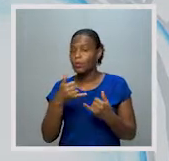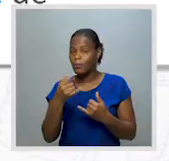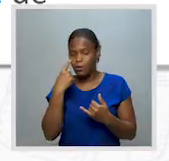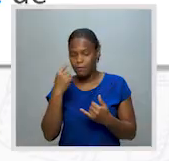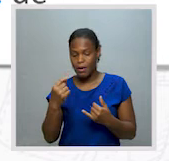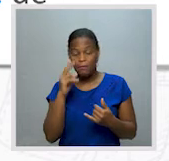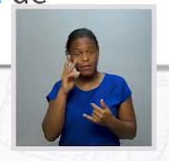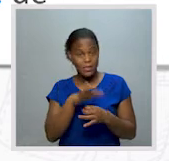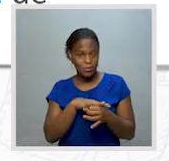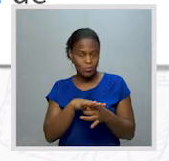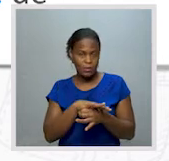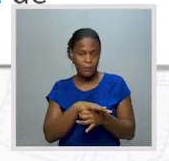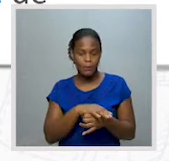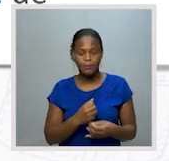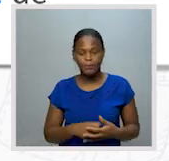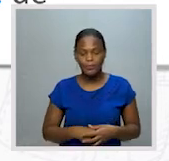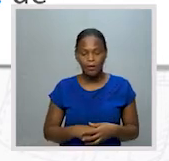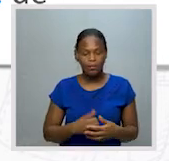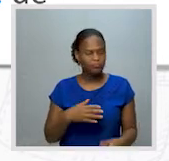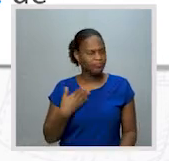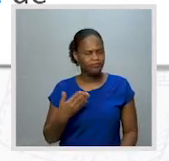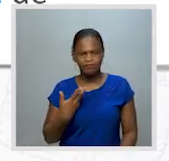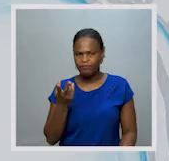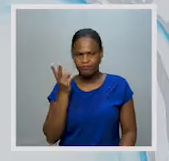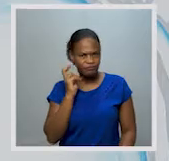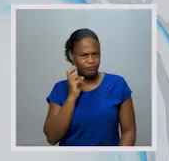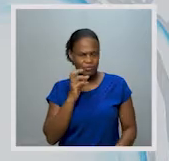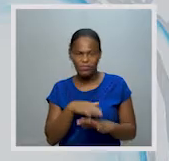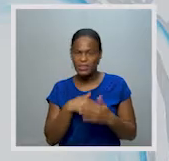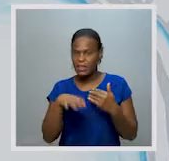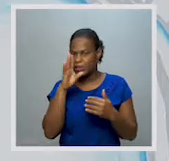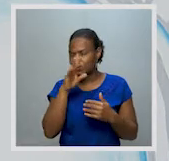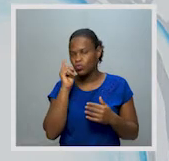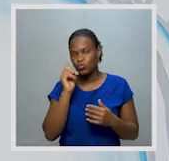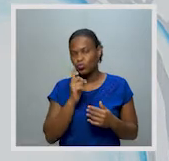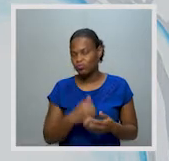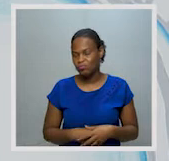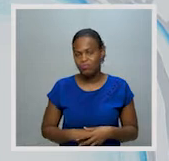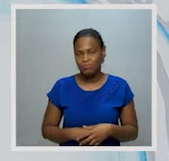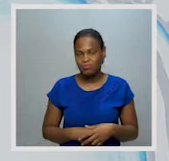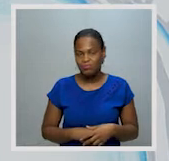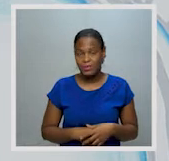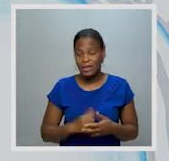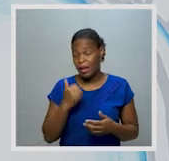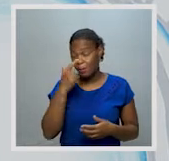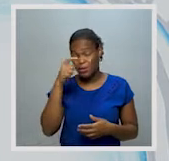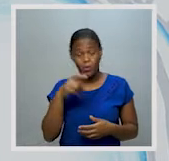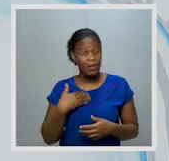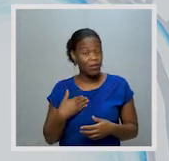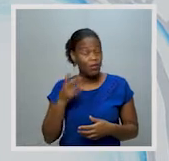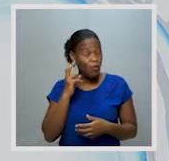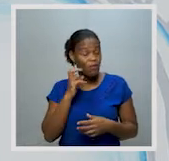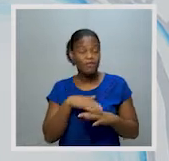Então vejam a situação. Não quis ouvir, fazendo-se de surdo. Então já